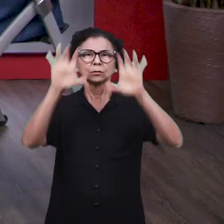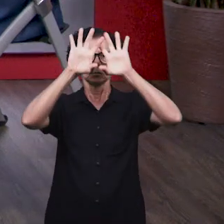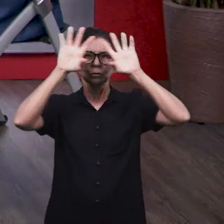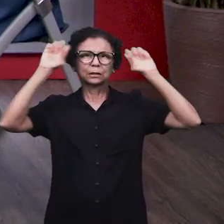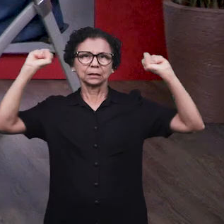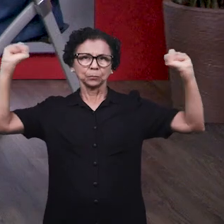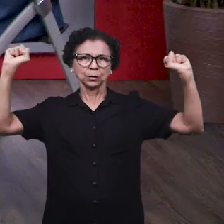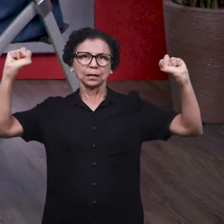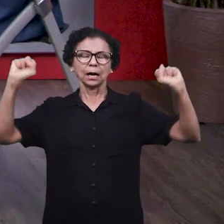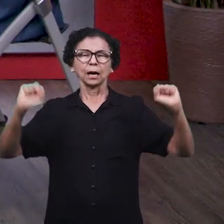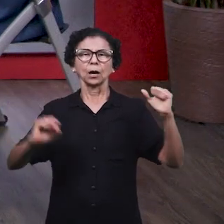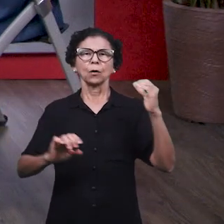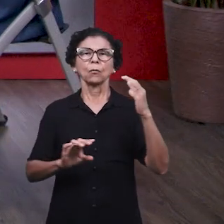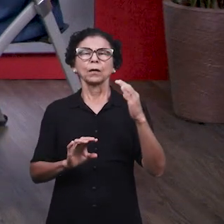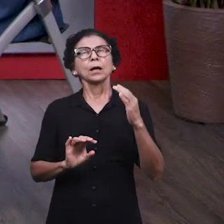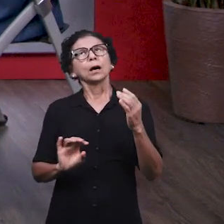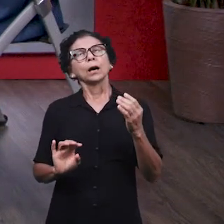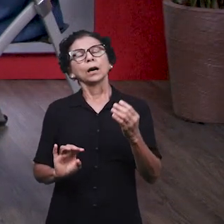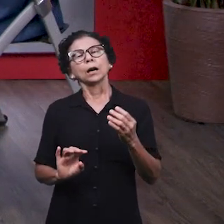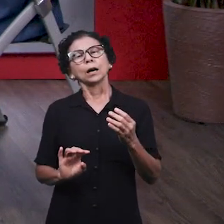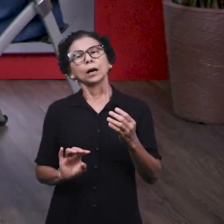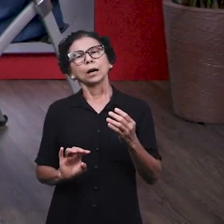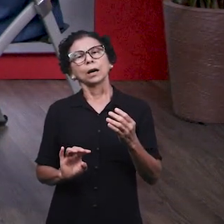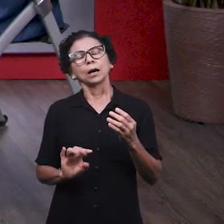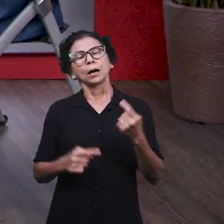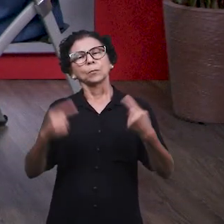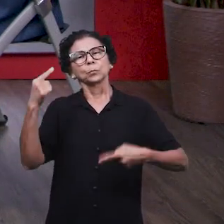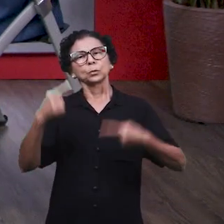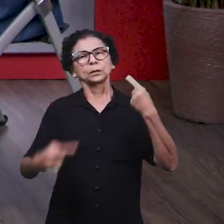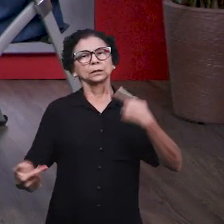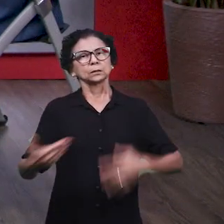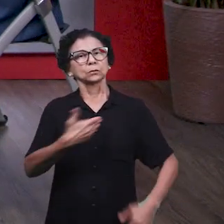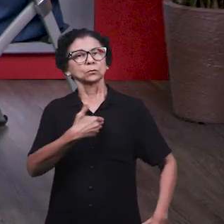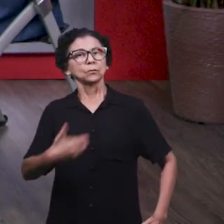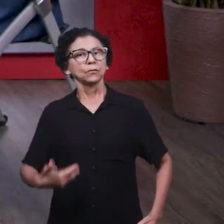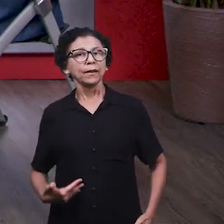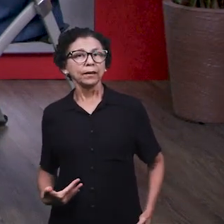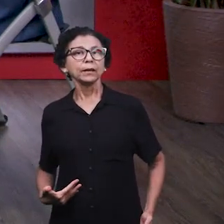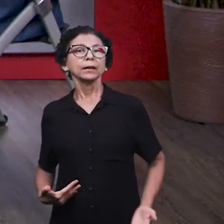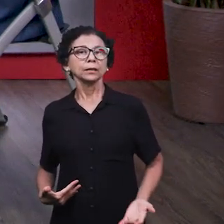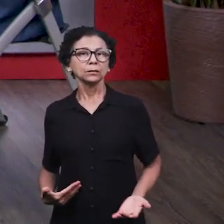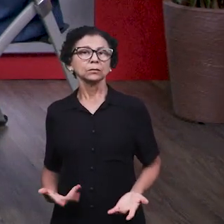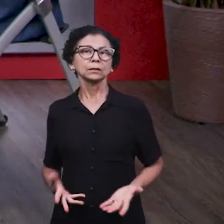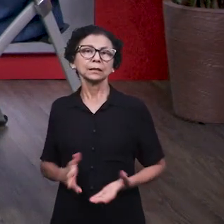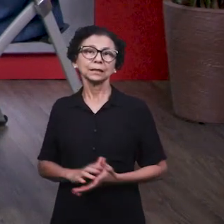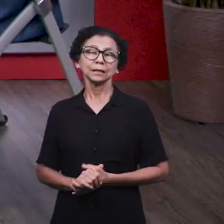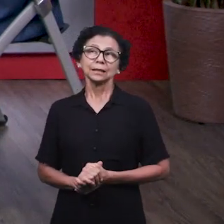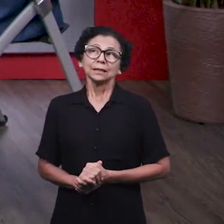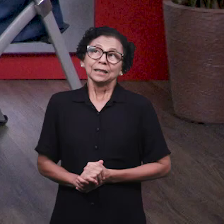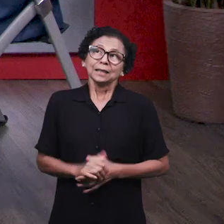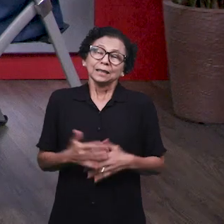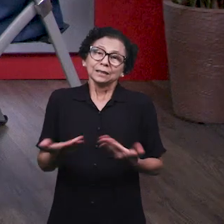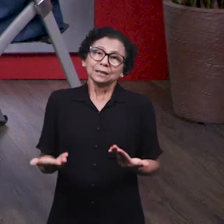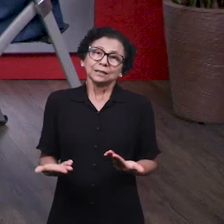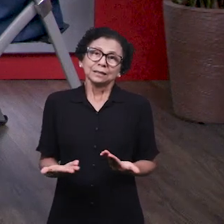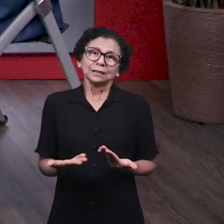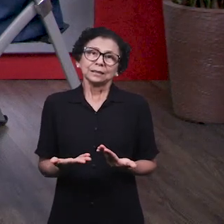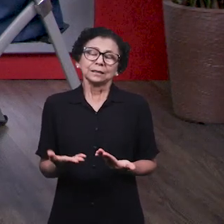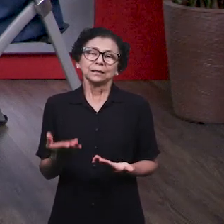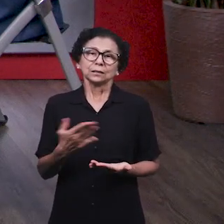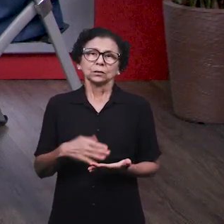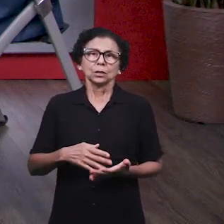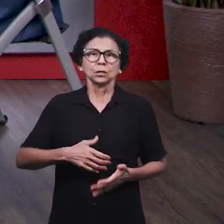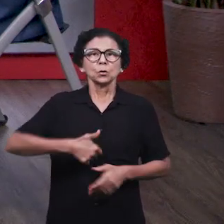políticas públicas têm nos trazido, assim, uma, assim, não alegria, porque nós estávamos em primeiro lugar em violência